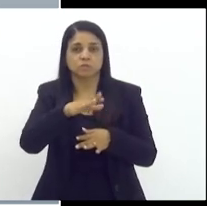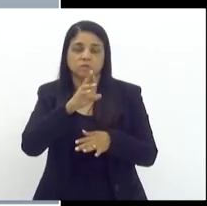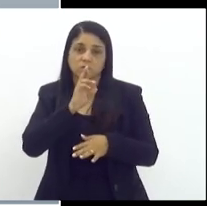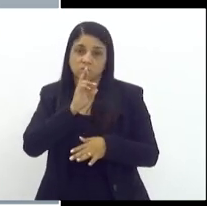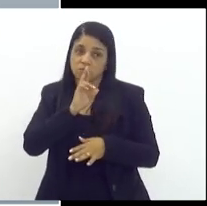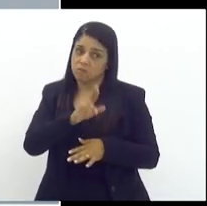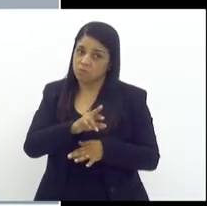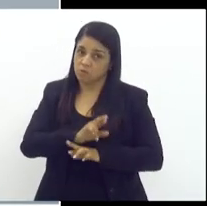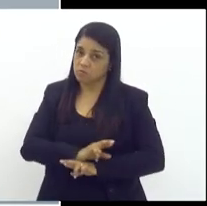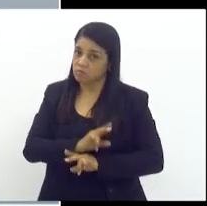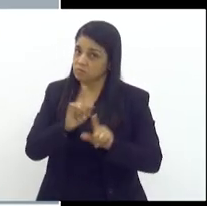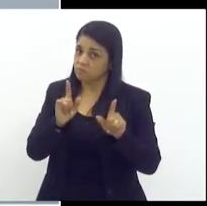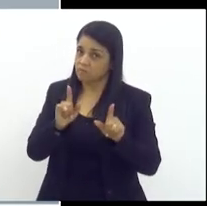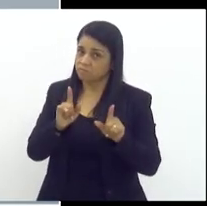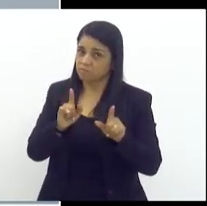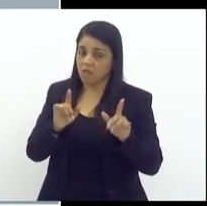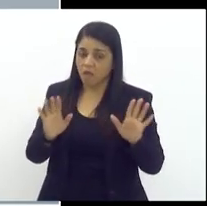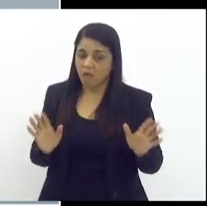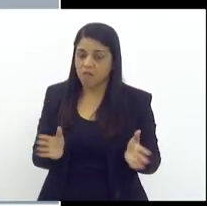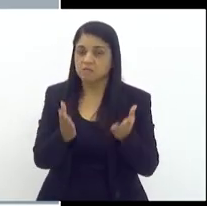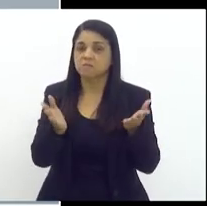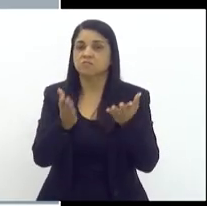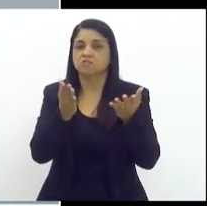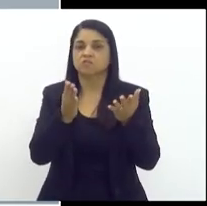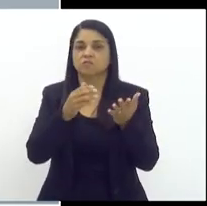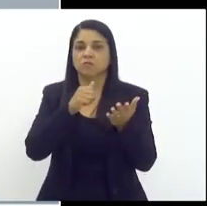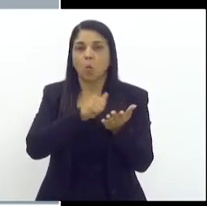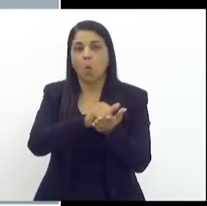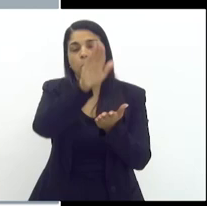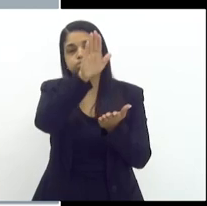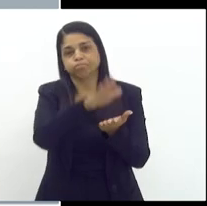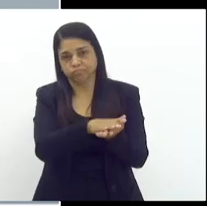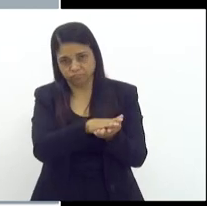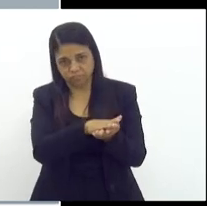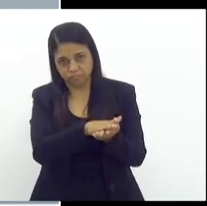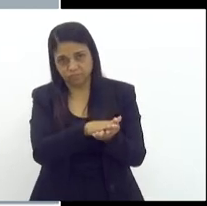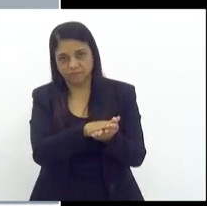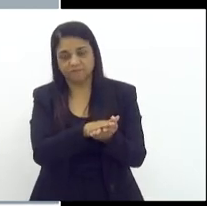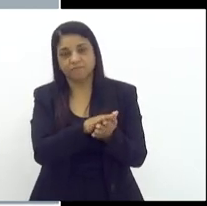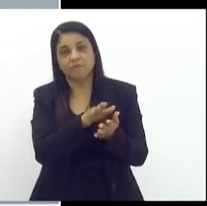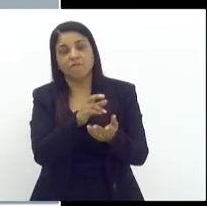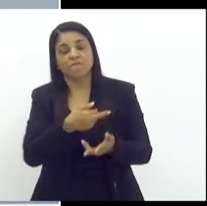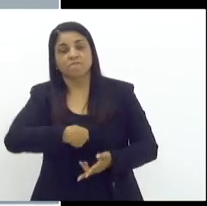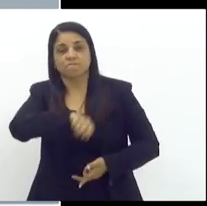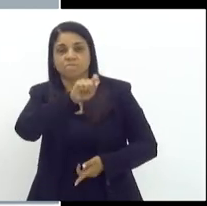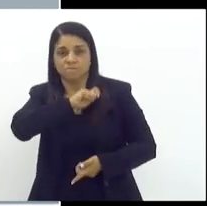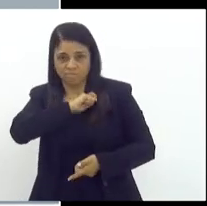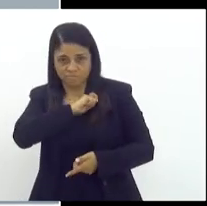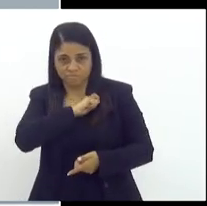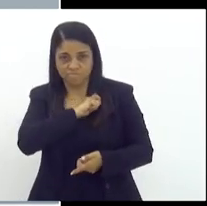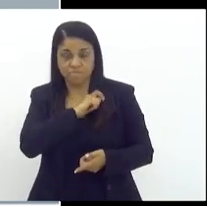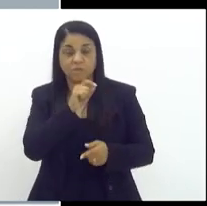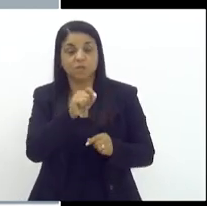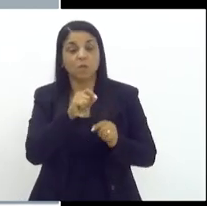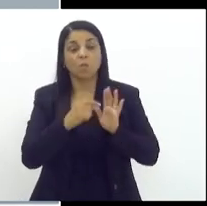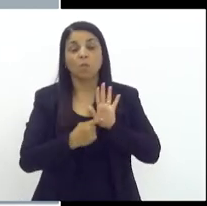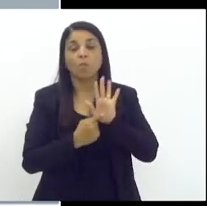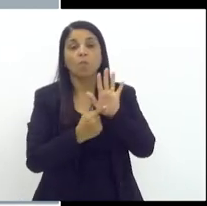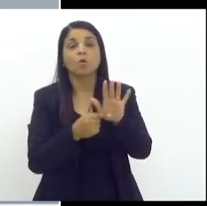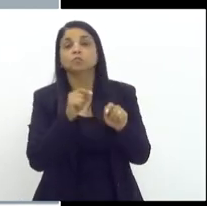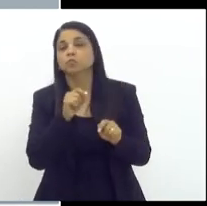resposta a incentivos ou penalidades fiscais então o que que tá querendo ali o princípio